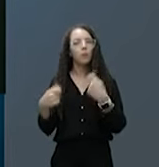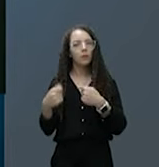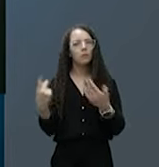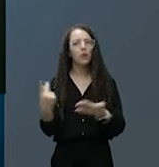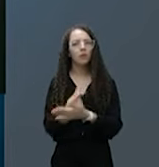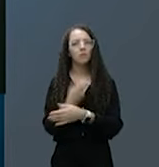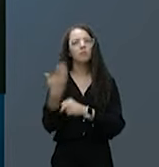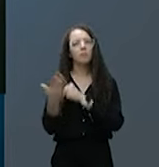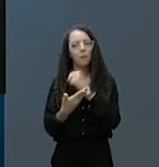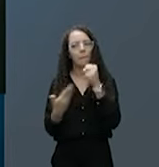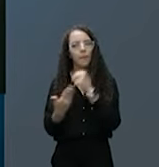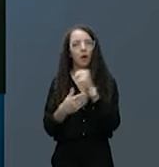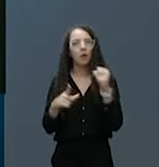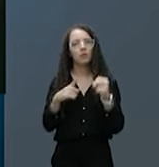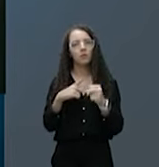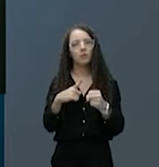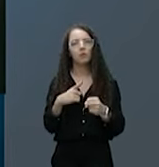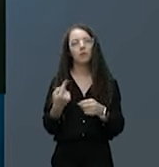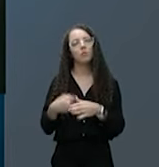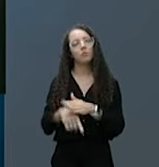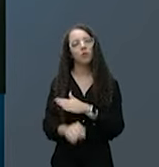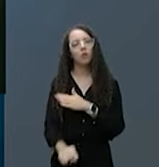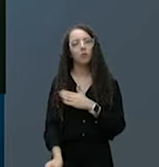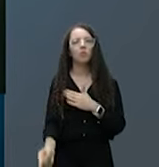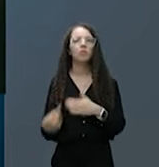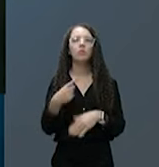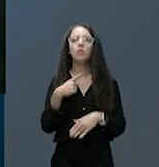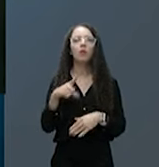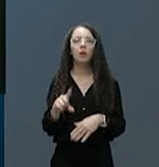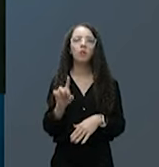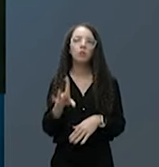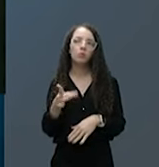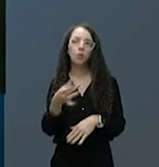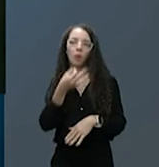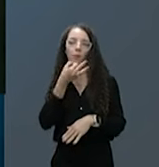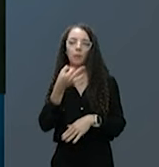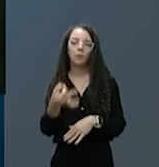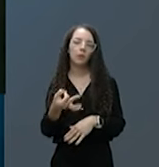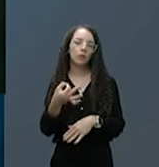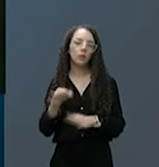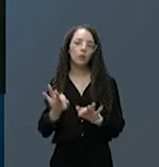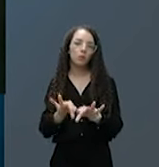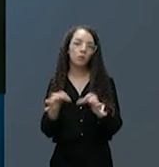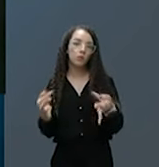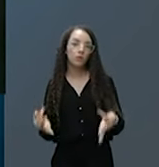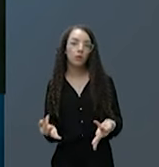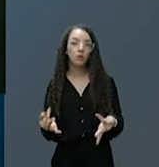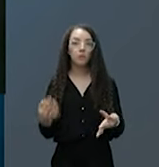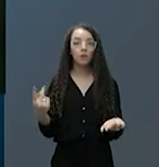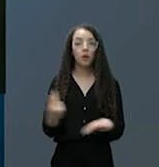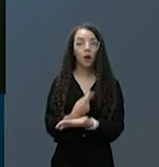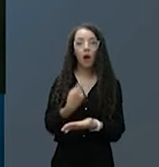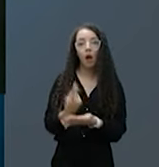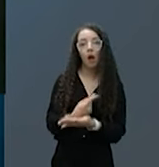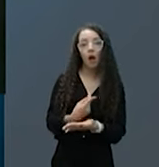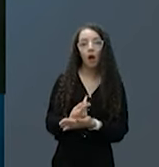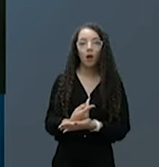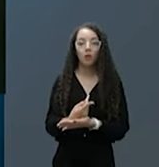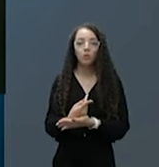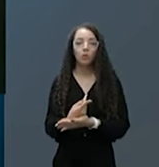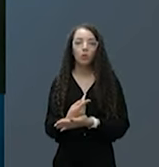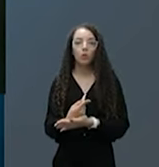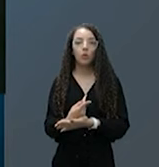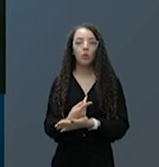fundamentada, de modo que é descabida a simples alegação de indevida ou incorreta aplicação de